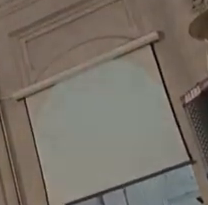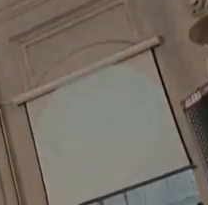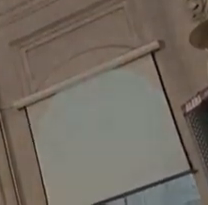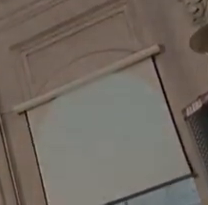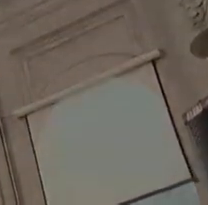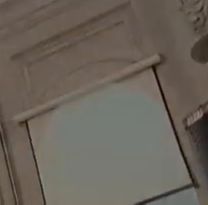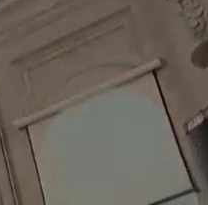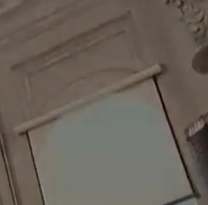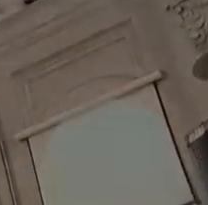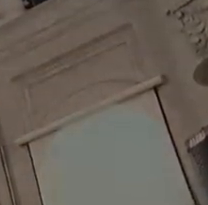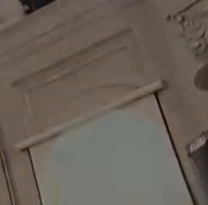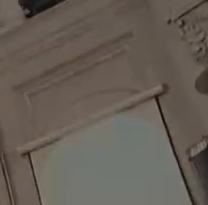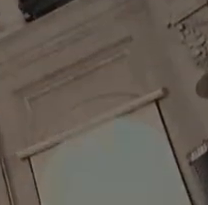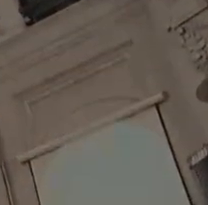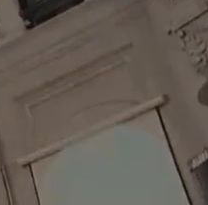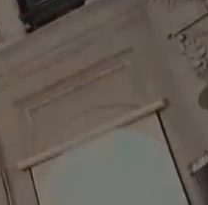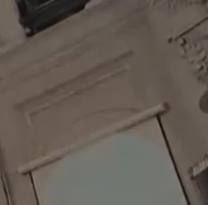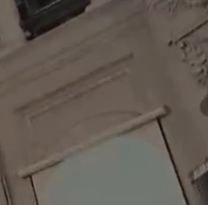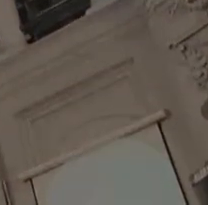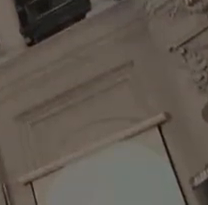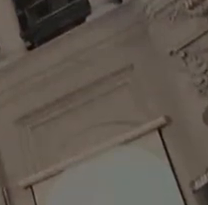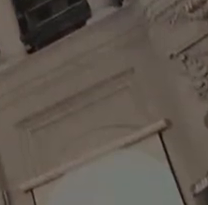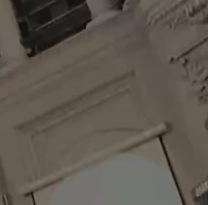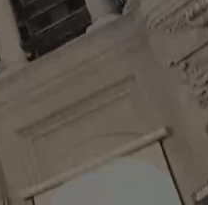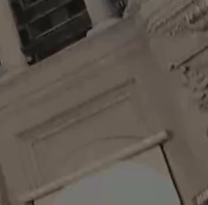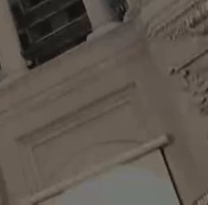Paulo E